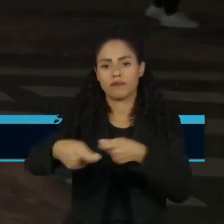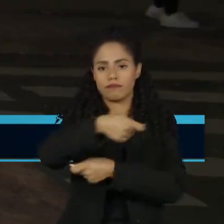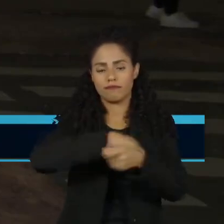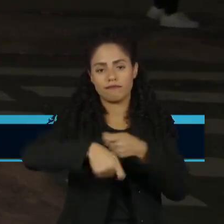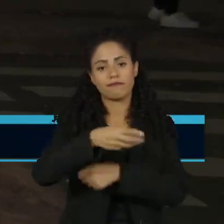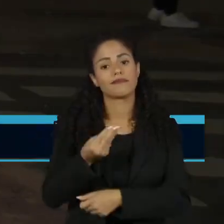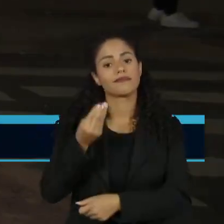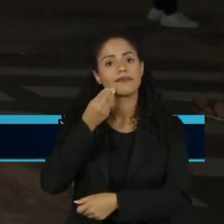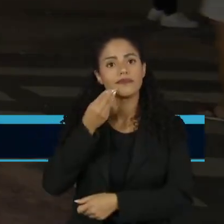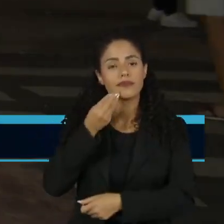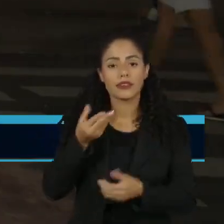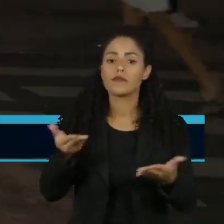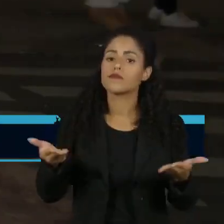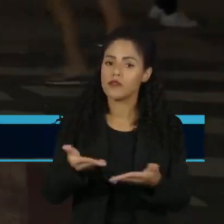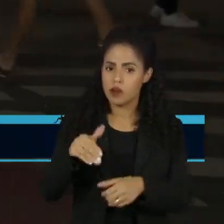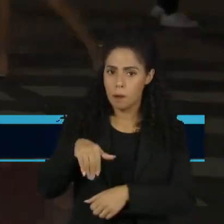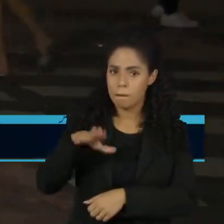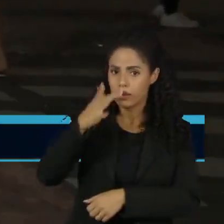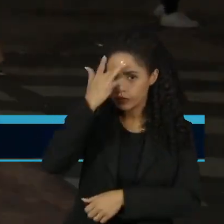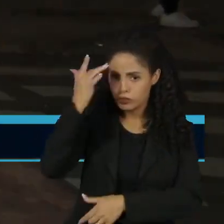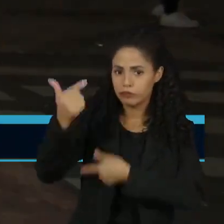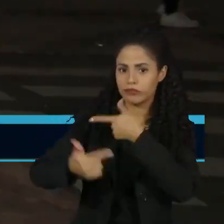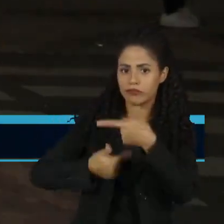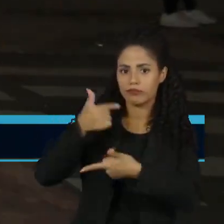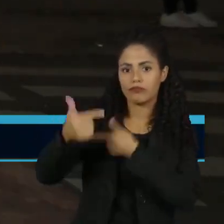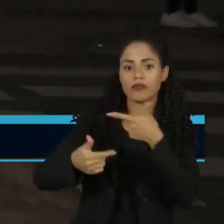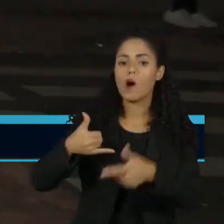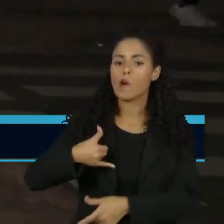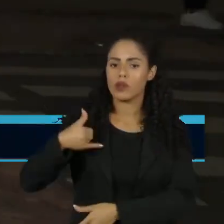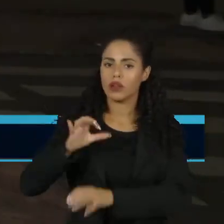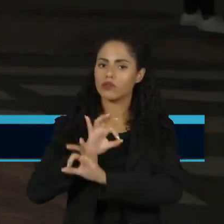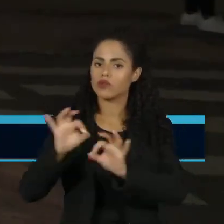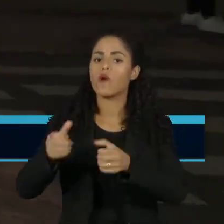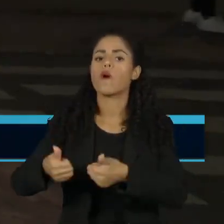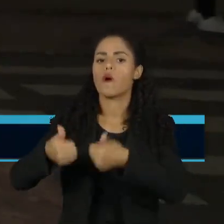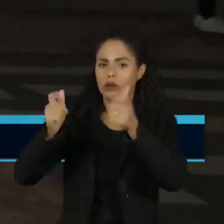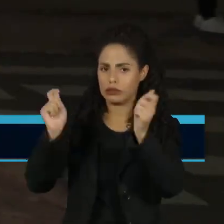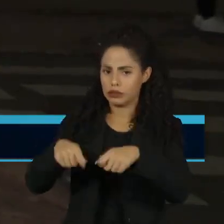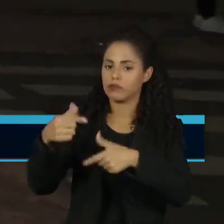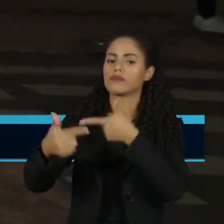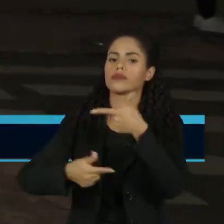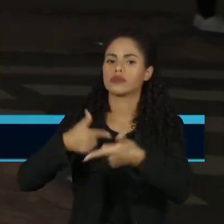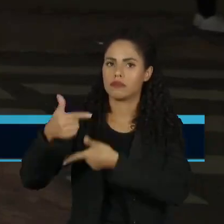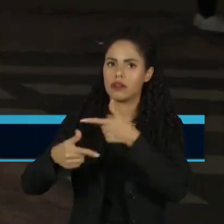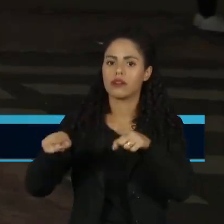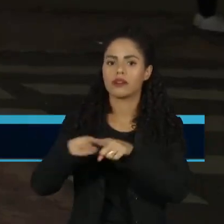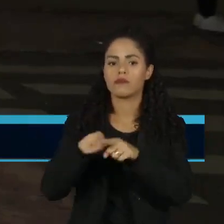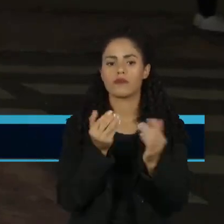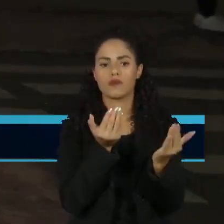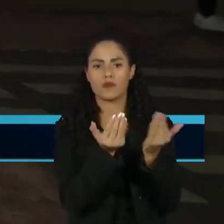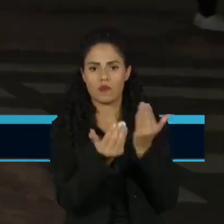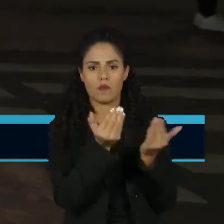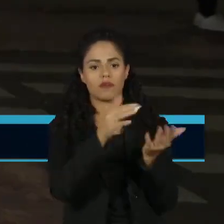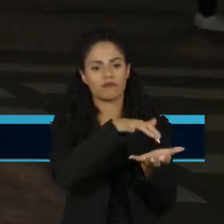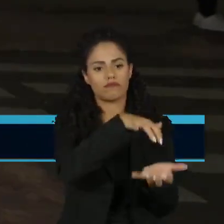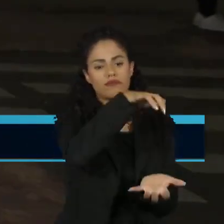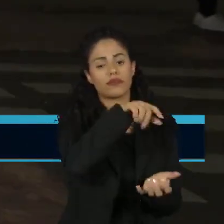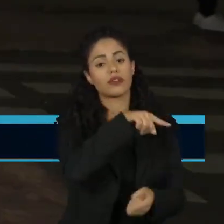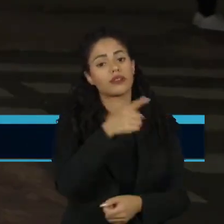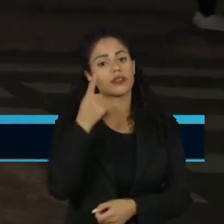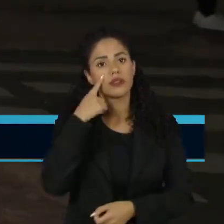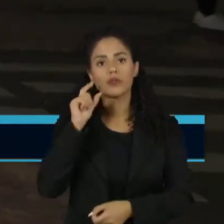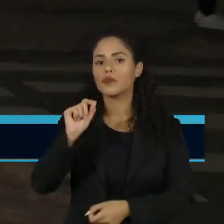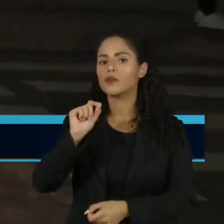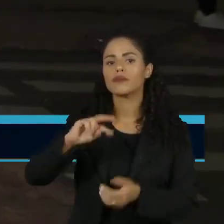econômico enquanto tem mais pessoas com idade economicamente ativa em comparação com a inativa, ou